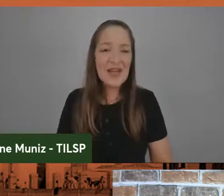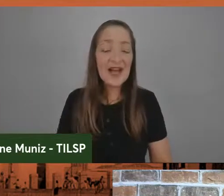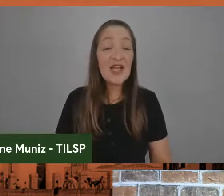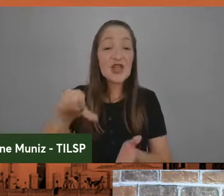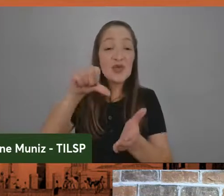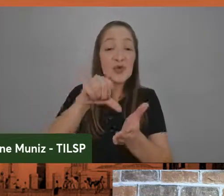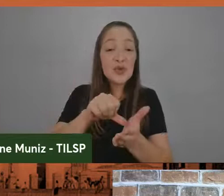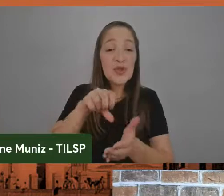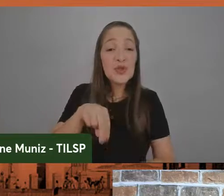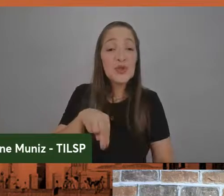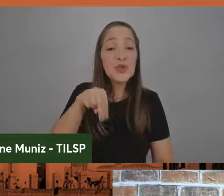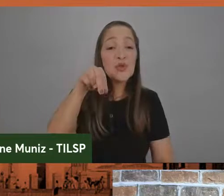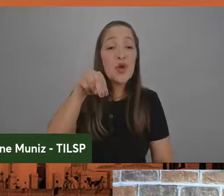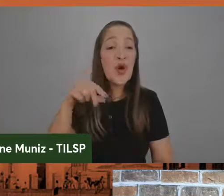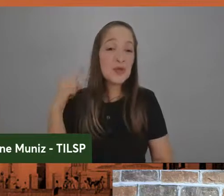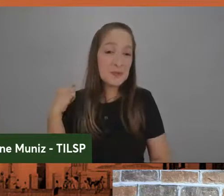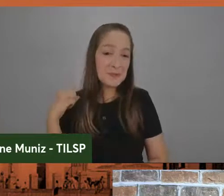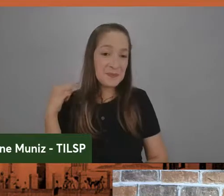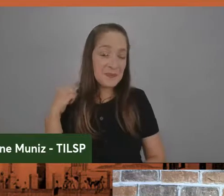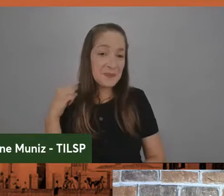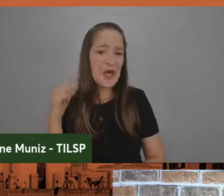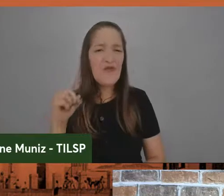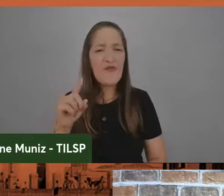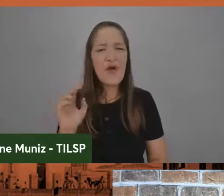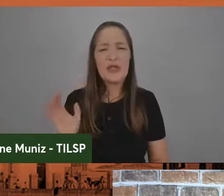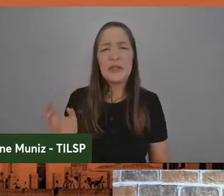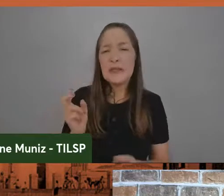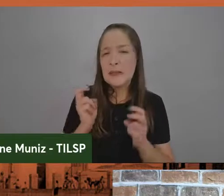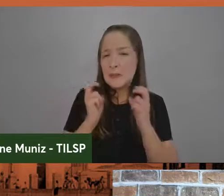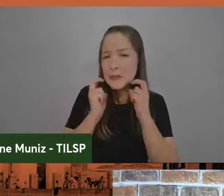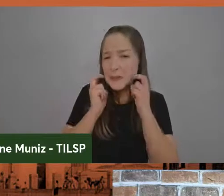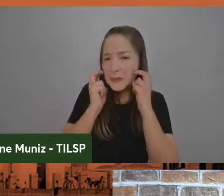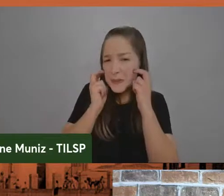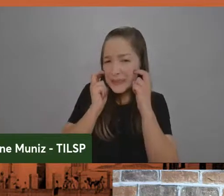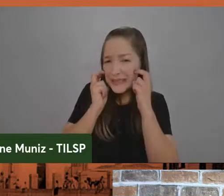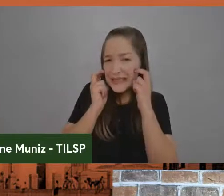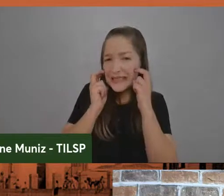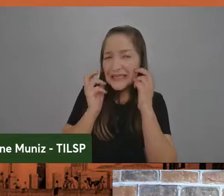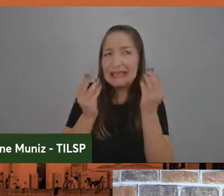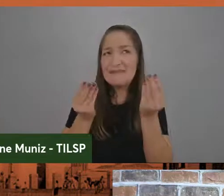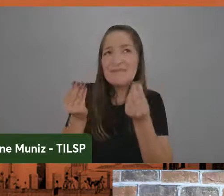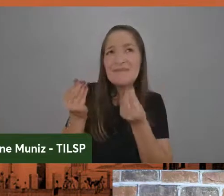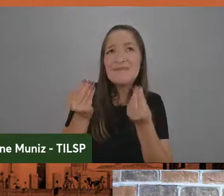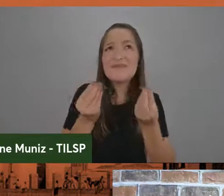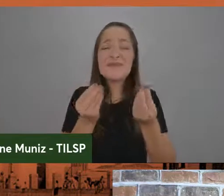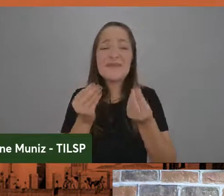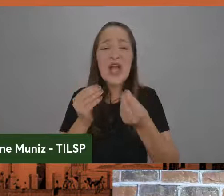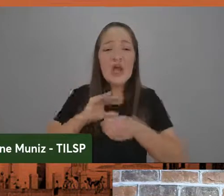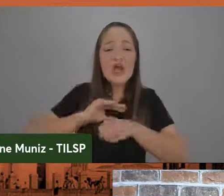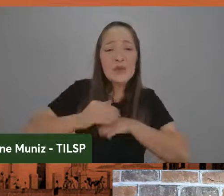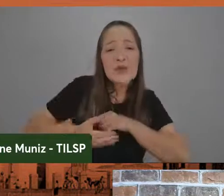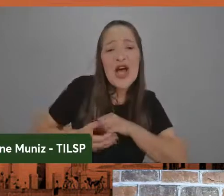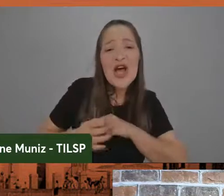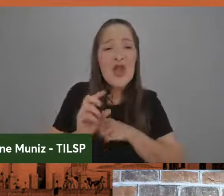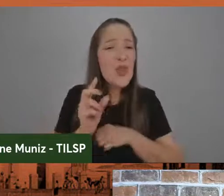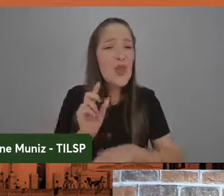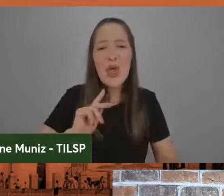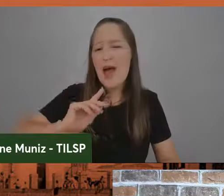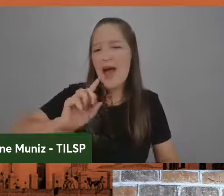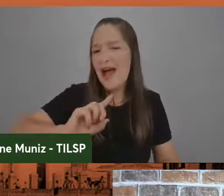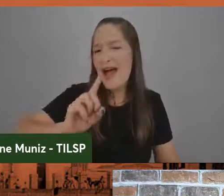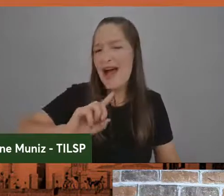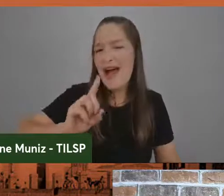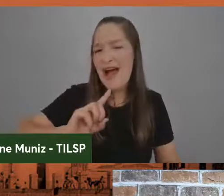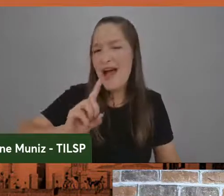Mas você não pode ter pudor, né? Quer dizer, o superego não deve tolher